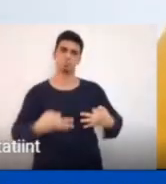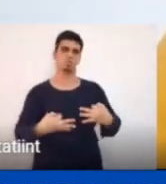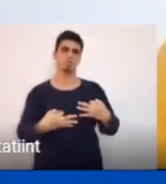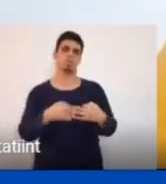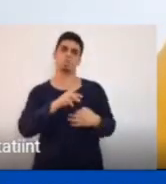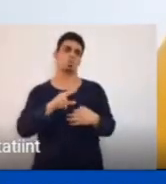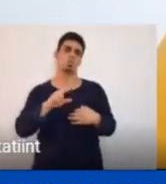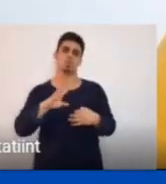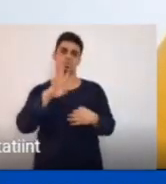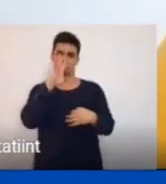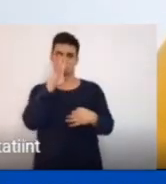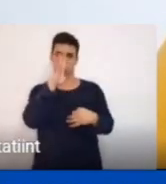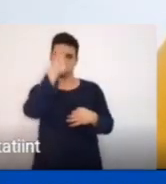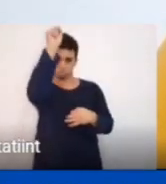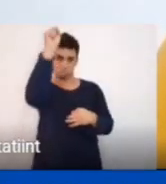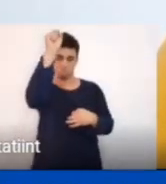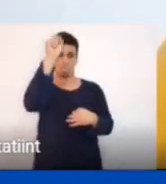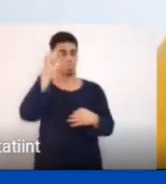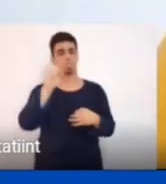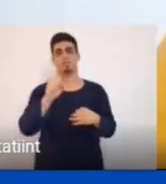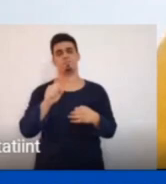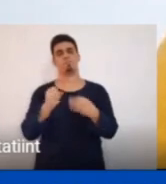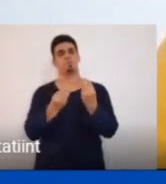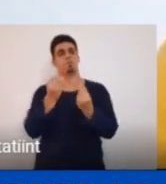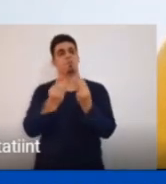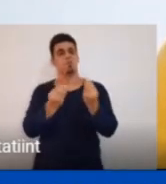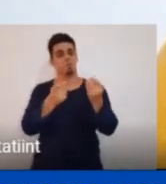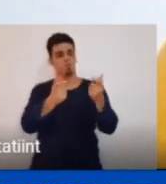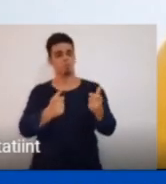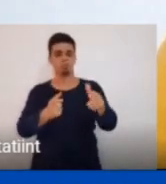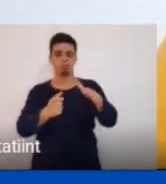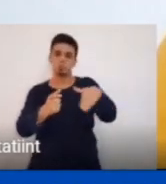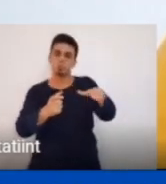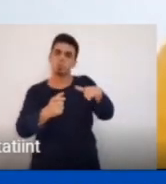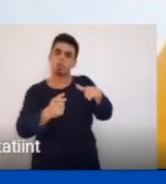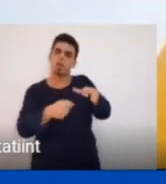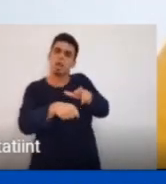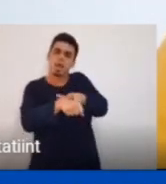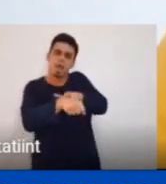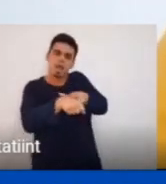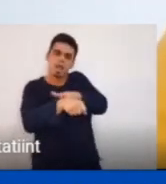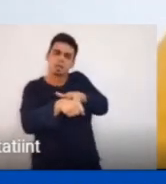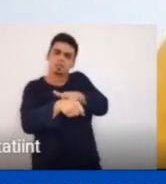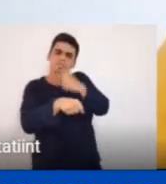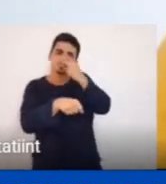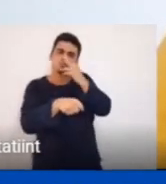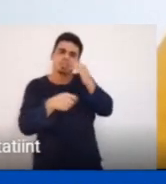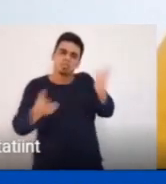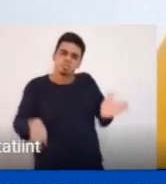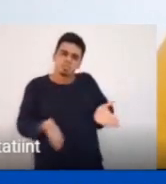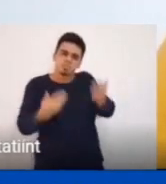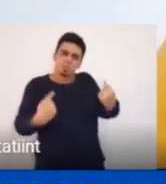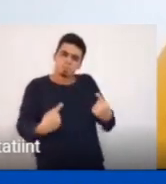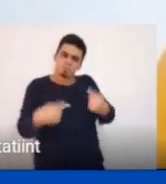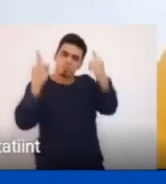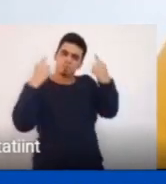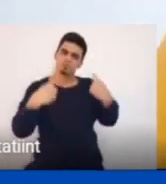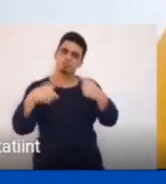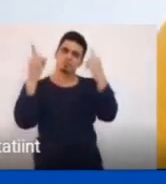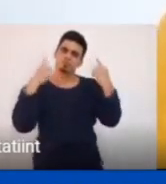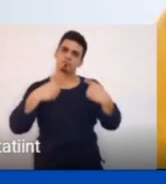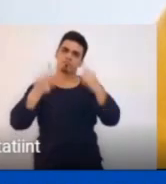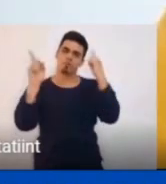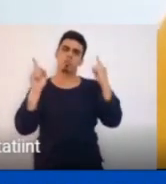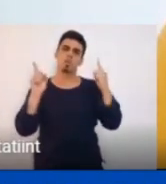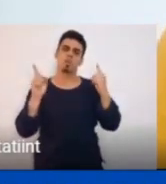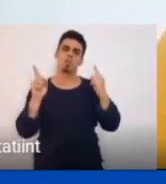passam pelo lugar do não humano, né? O racismo provoca isso E quando a gente traz para a